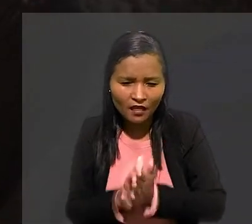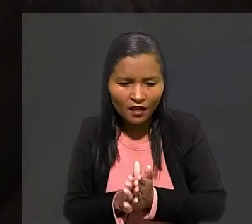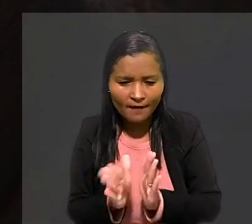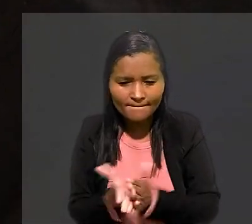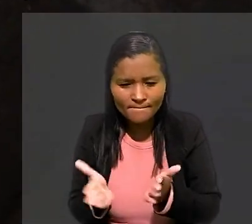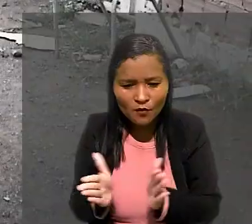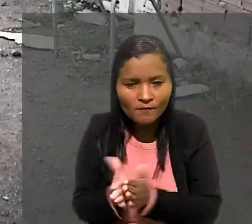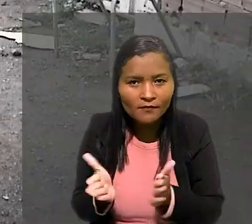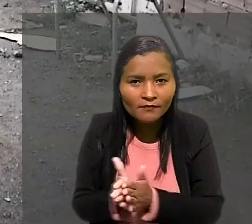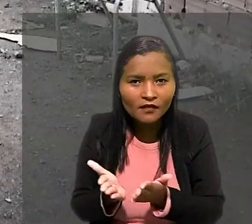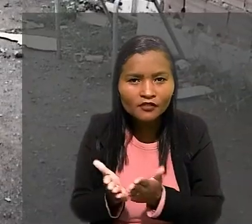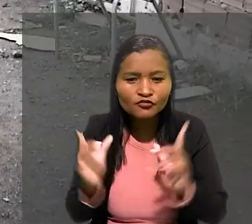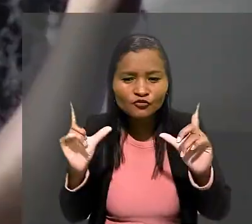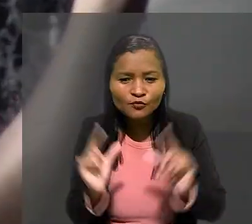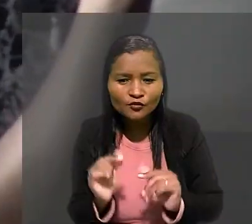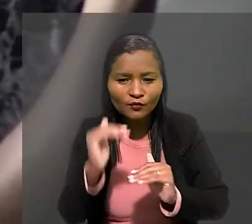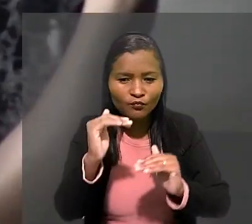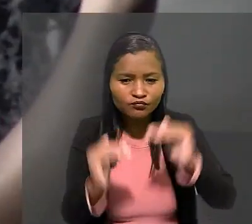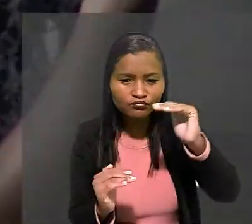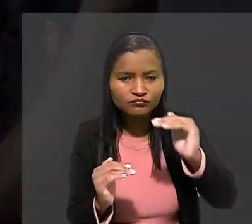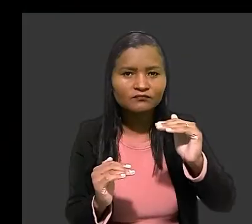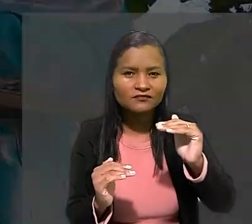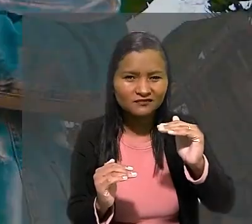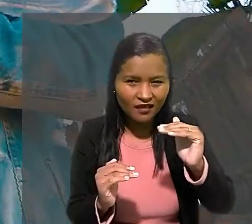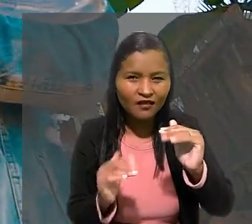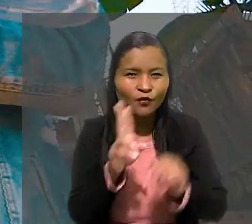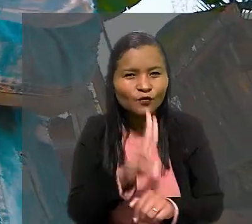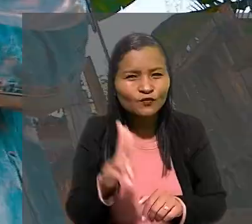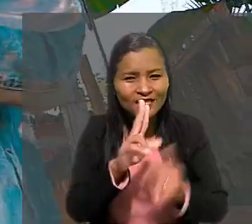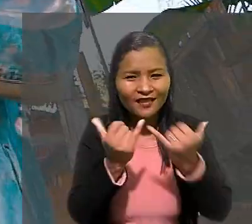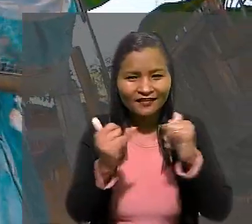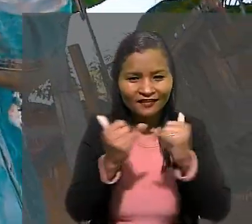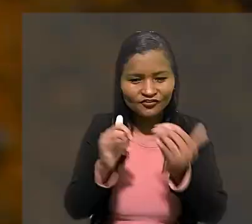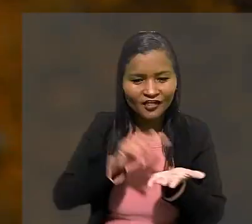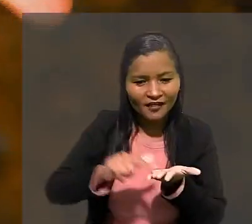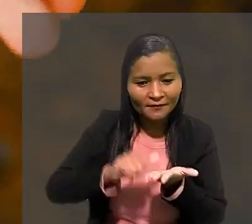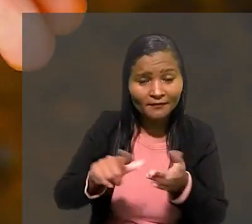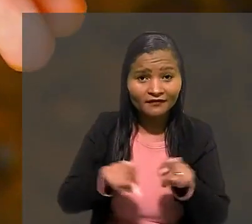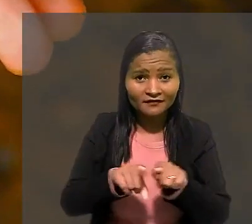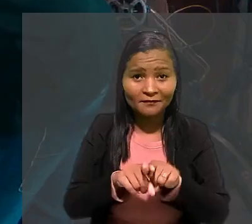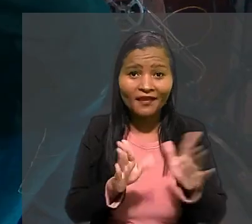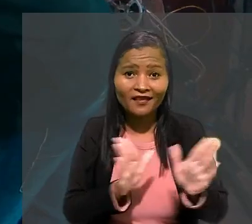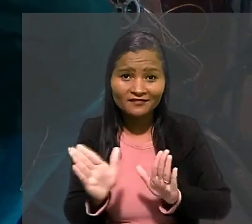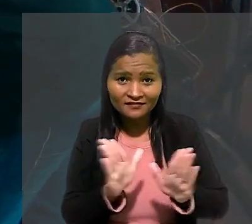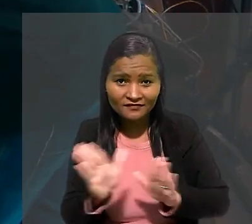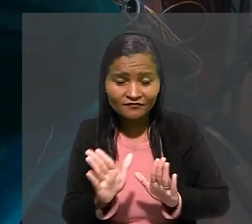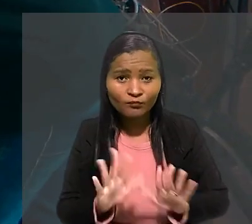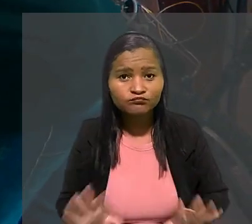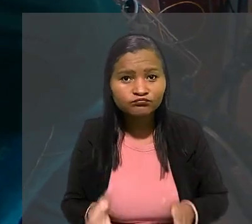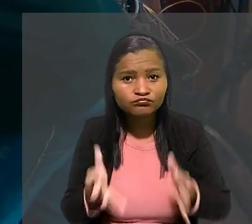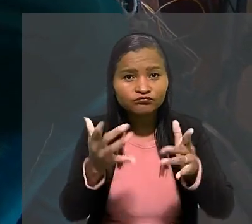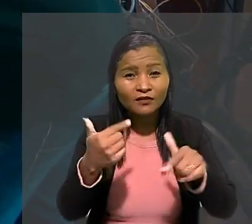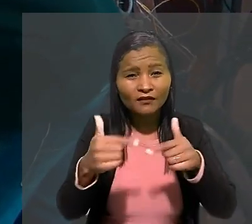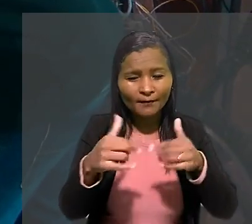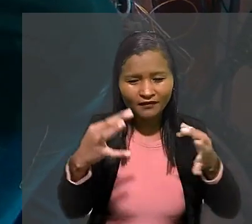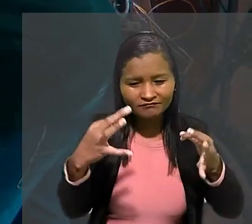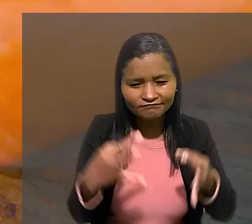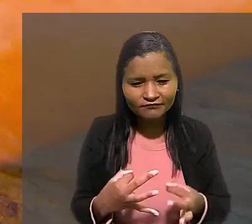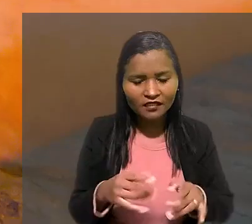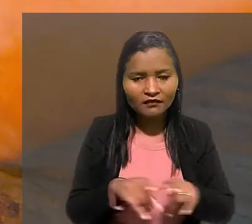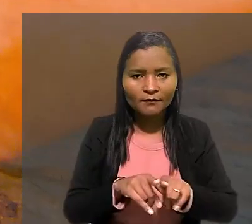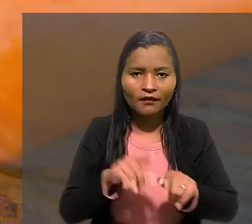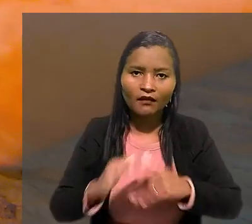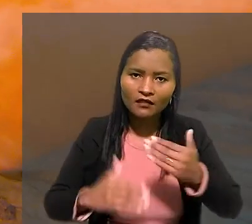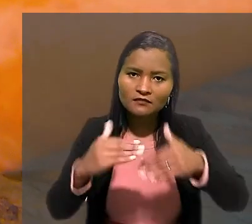Erradicar a pobreza, reduzir as desigualdades, usar energia limpa e acessível, fomentar o trabalho decente e